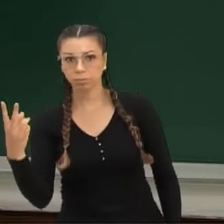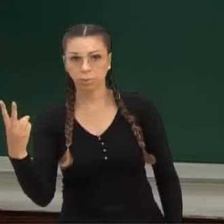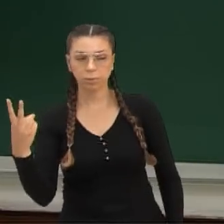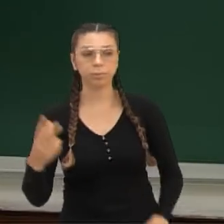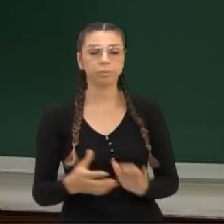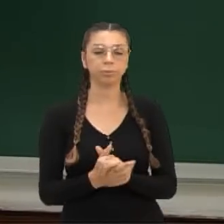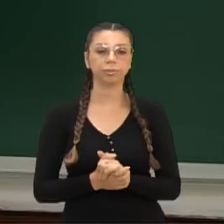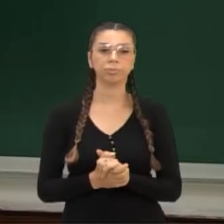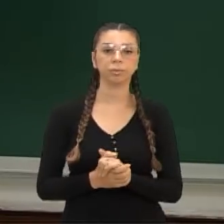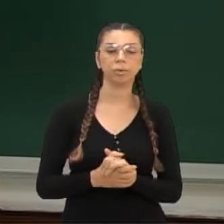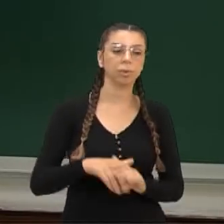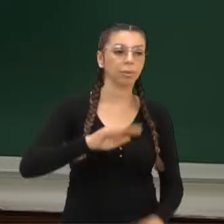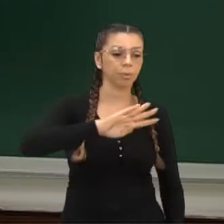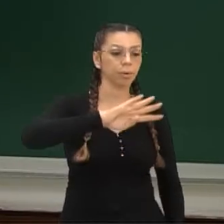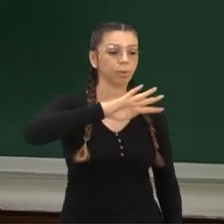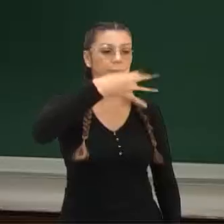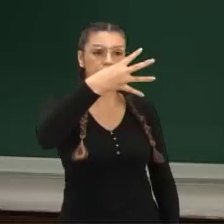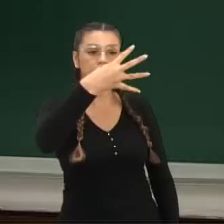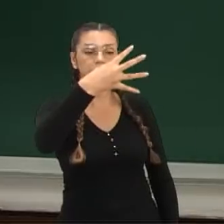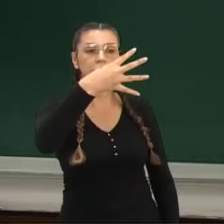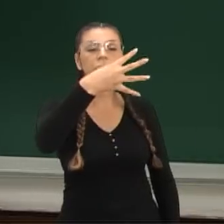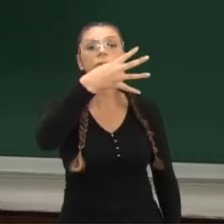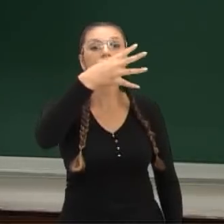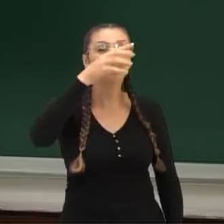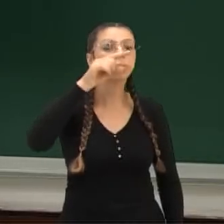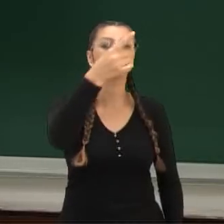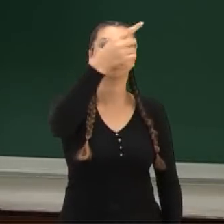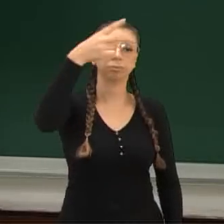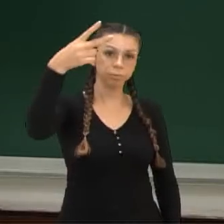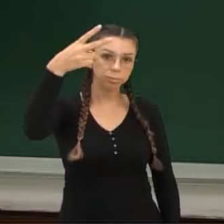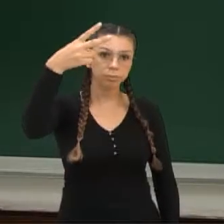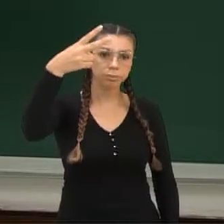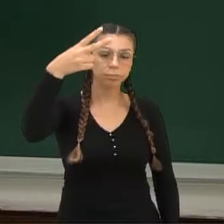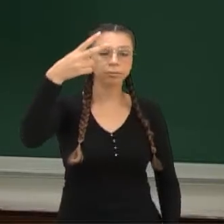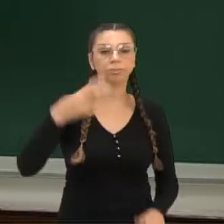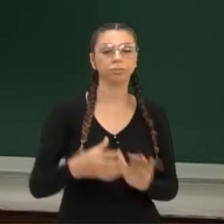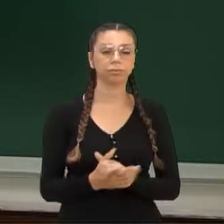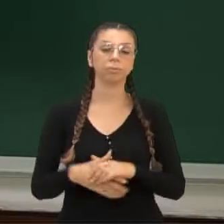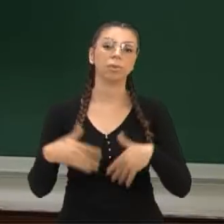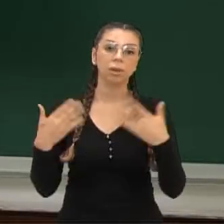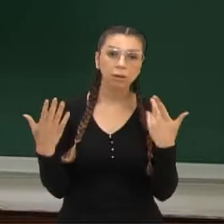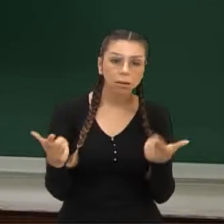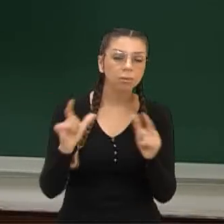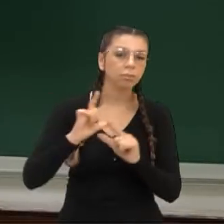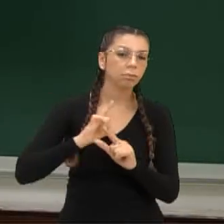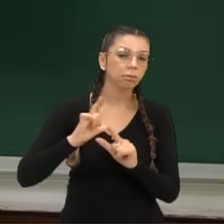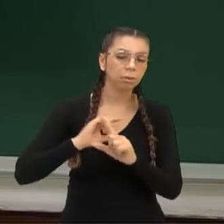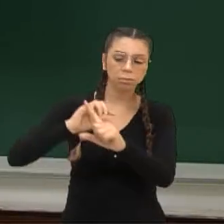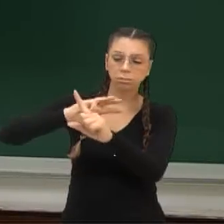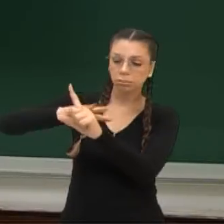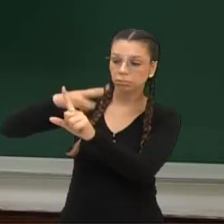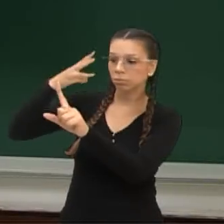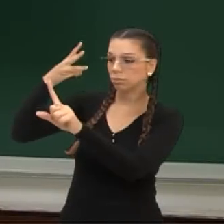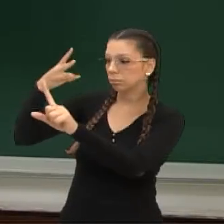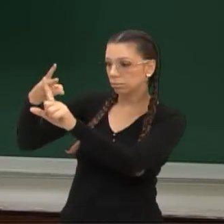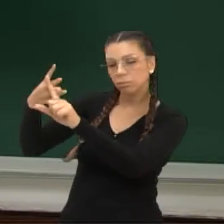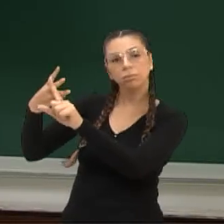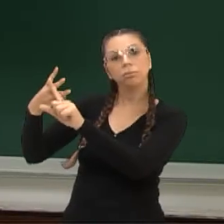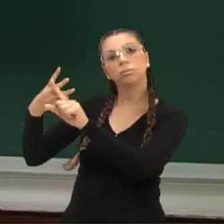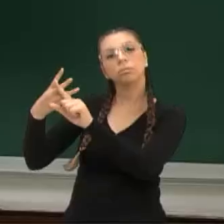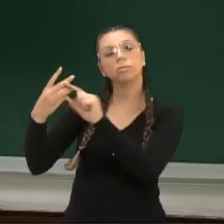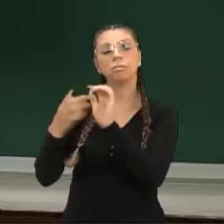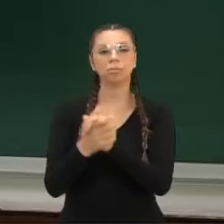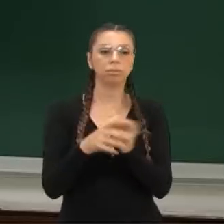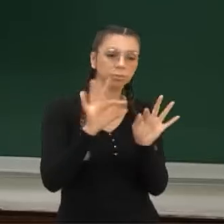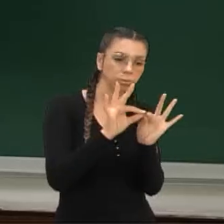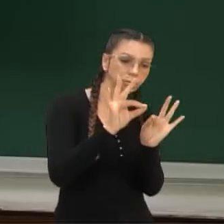eu tinha 4 unidades, passou a ser 12 unidades. Então, quando a gente triplica as coordenadas, as medidas